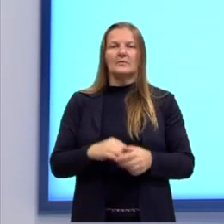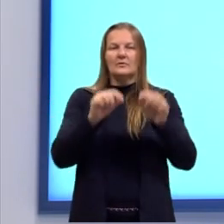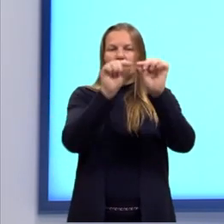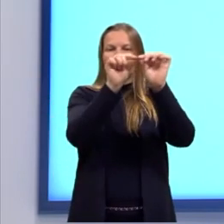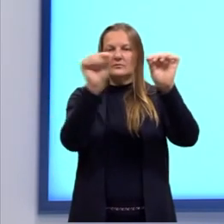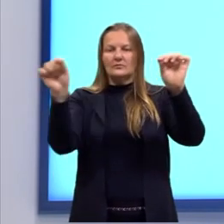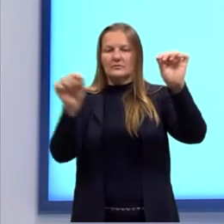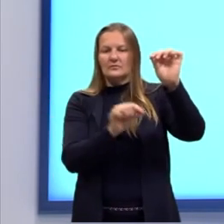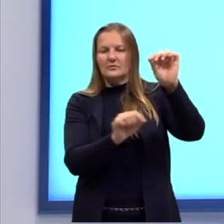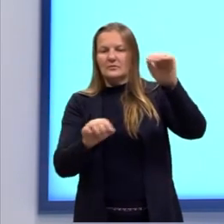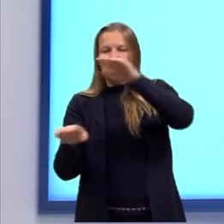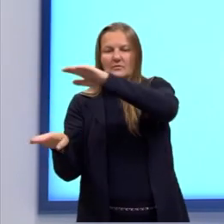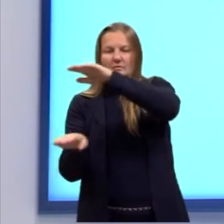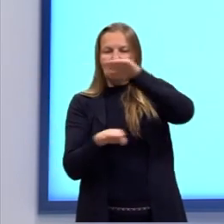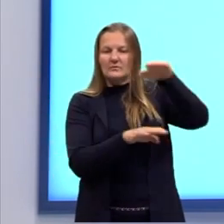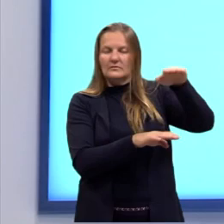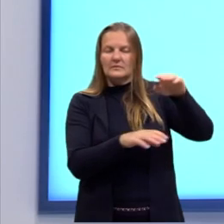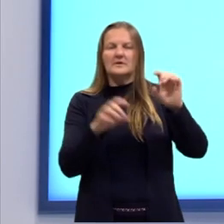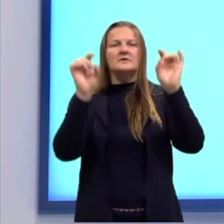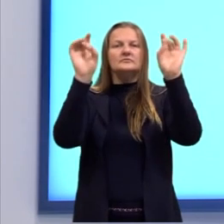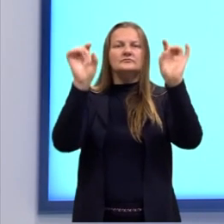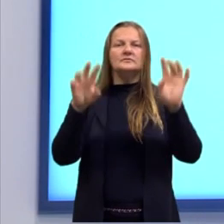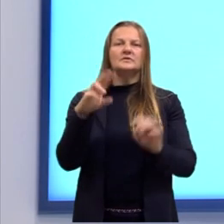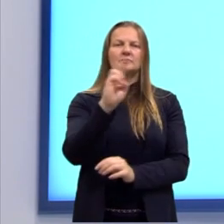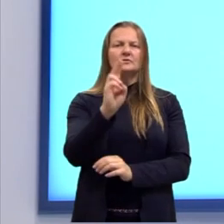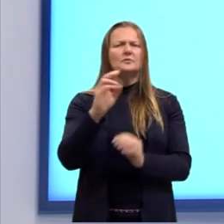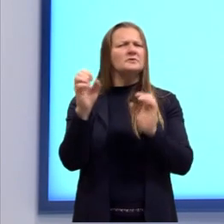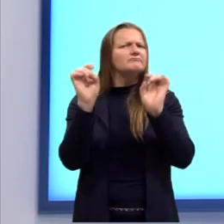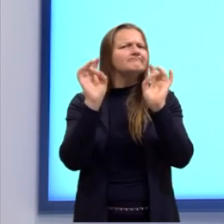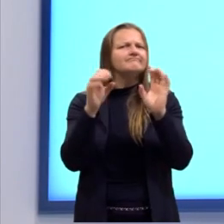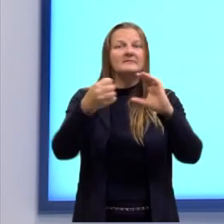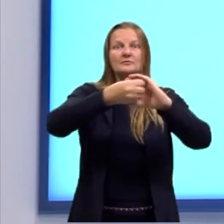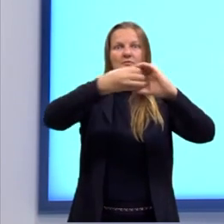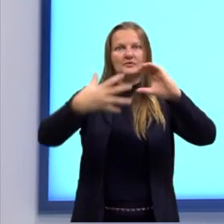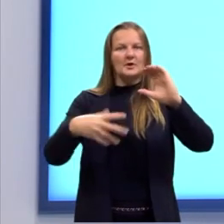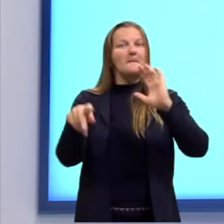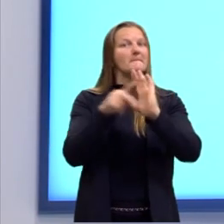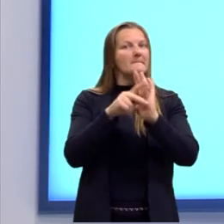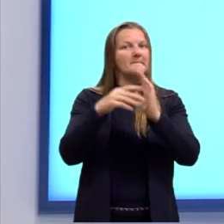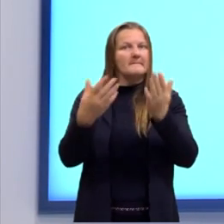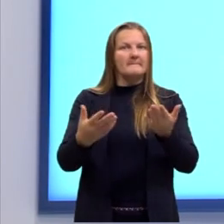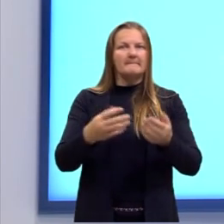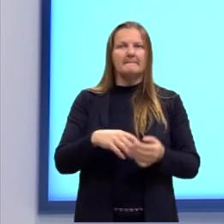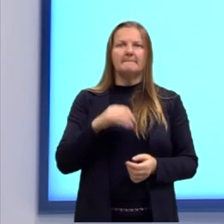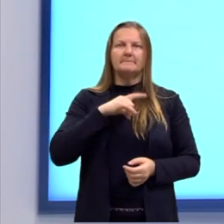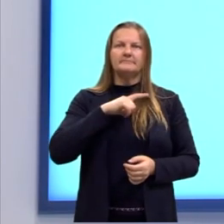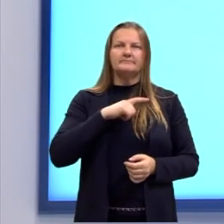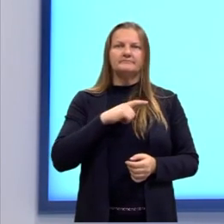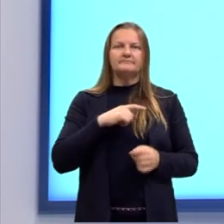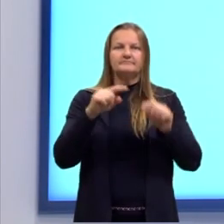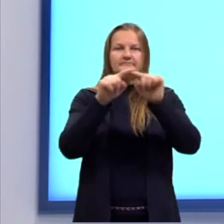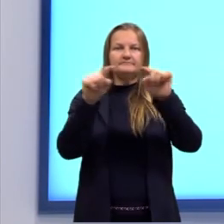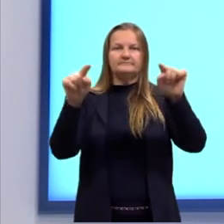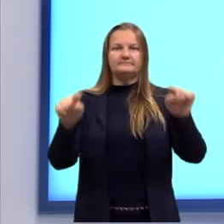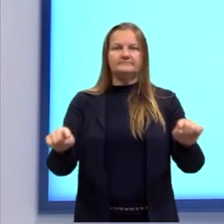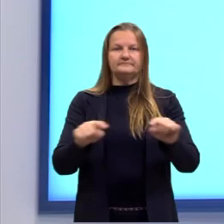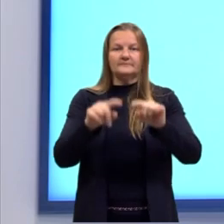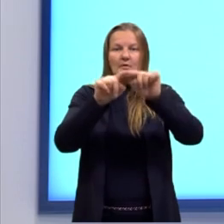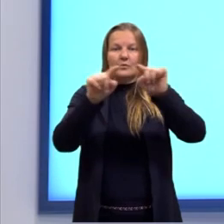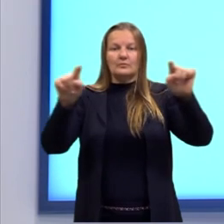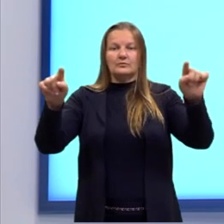eles recebem nomes específicos de acordo com as suas características então nós temos quadrado